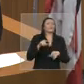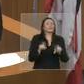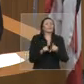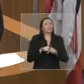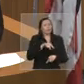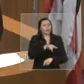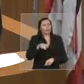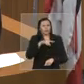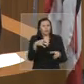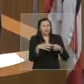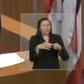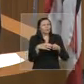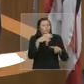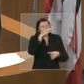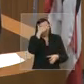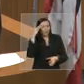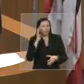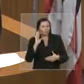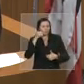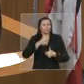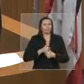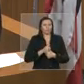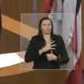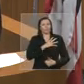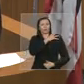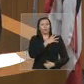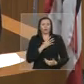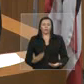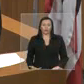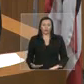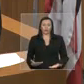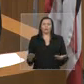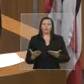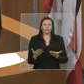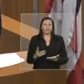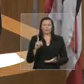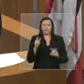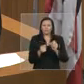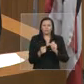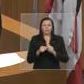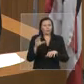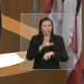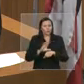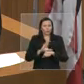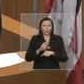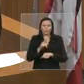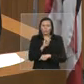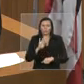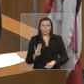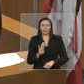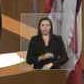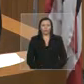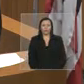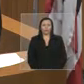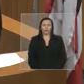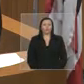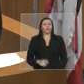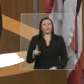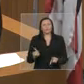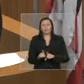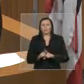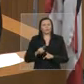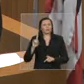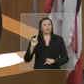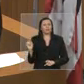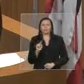suas atividades religiosas e espiritual. Agora, sem concurso, sem cumprir anos de interstícios para